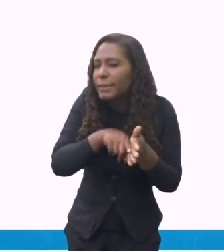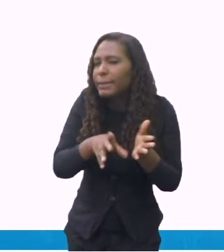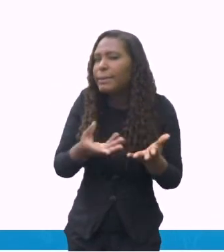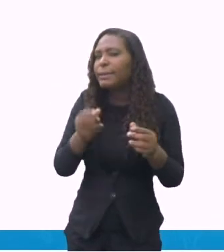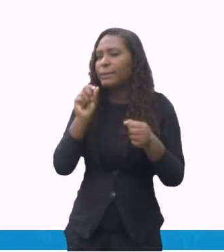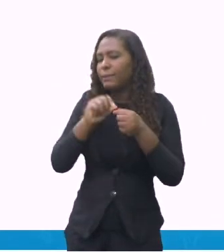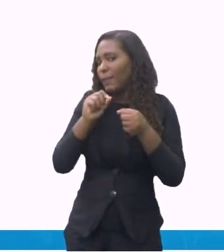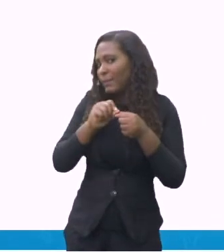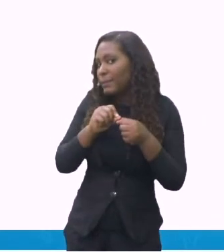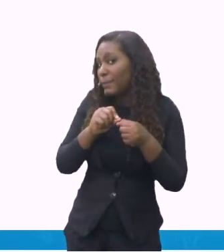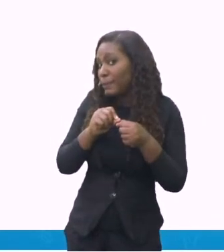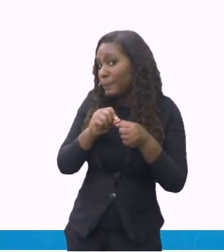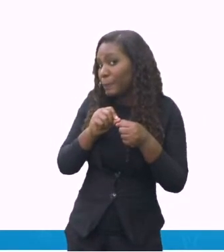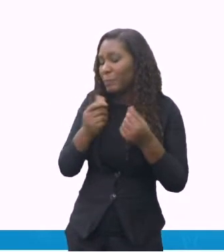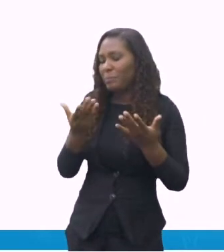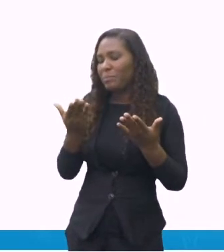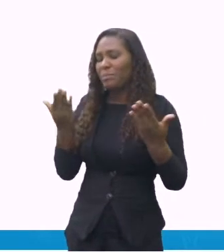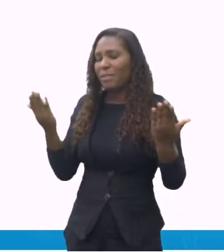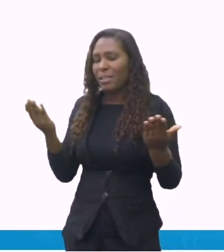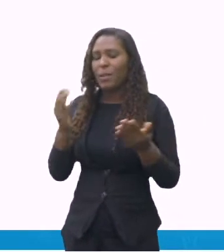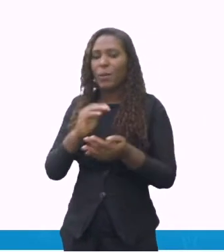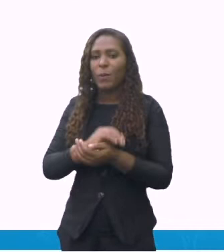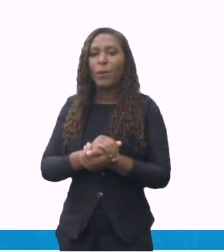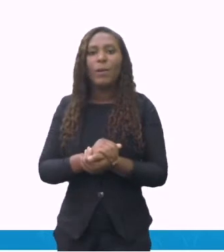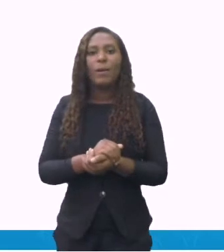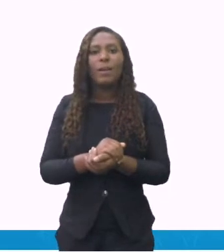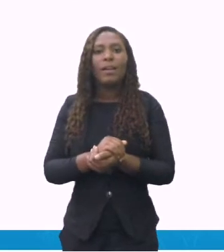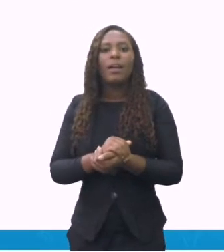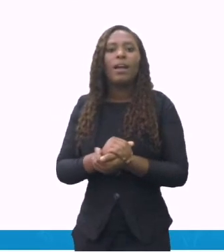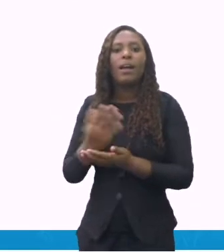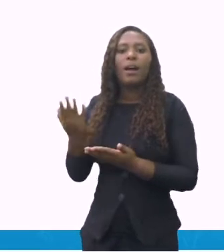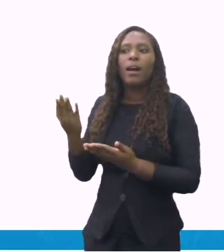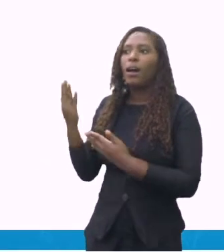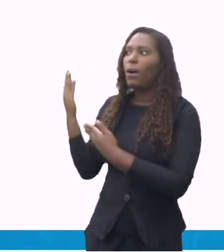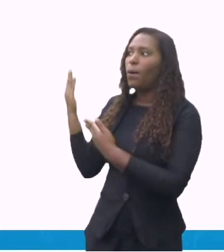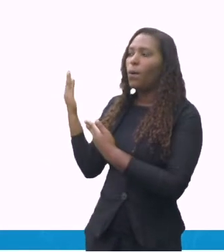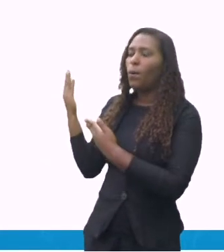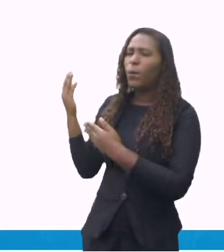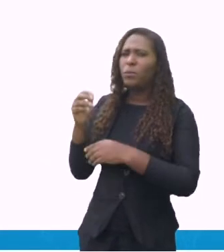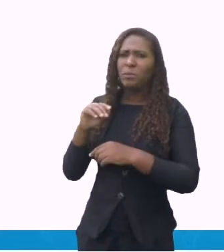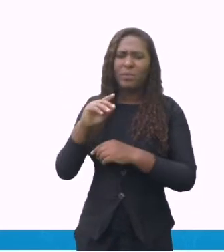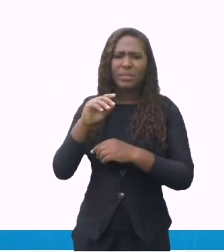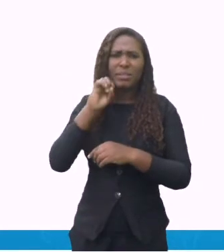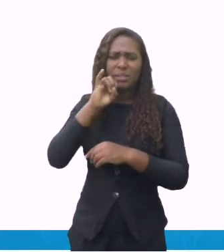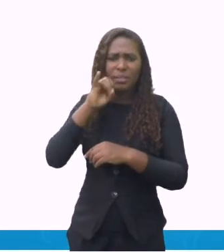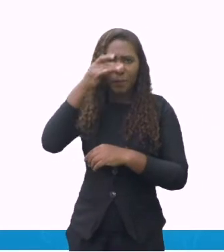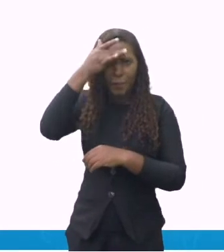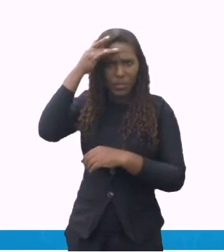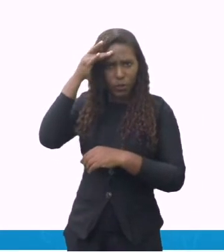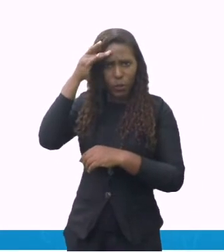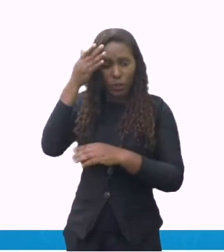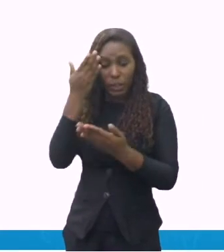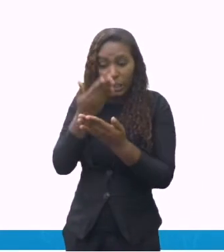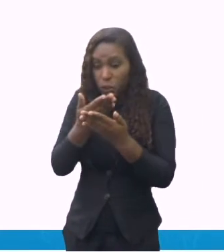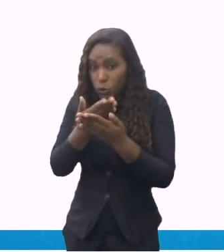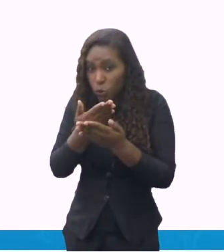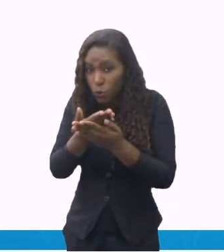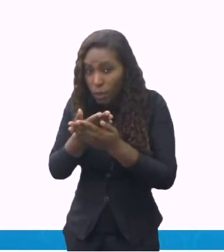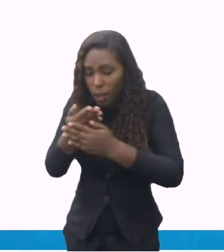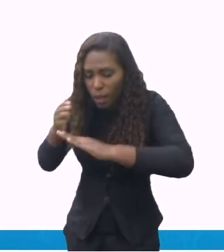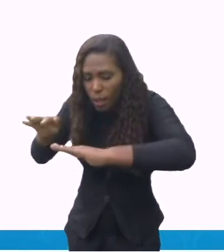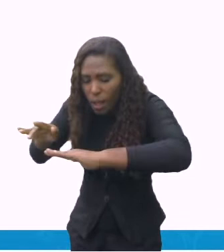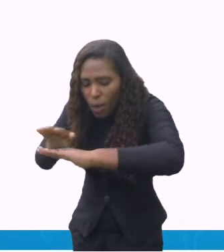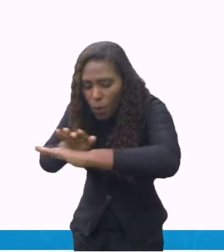analisando cada parte da rocha, já que ela não é constituída pelo mesmo material,